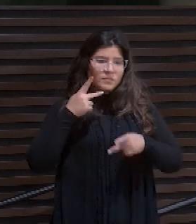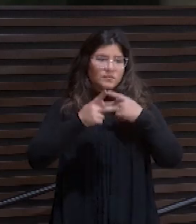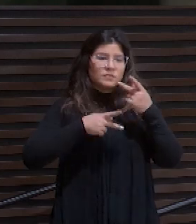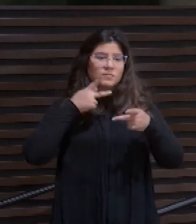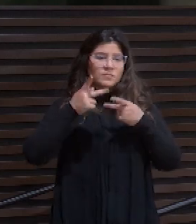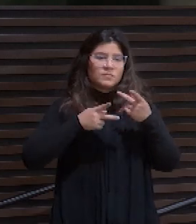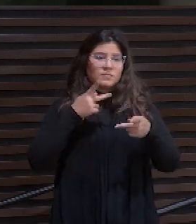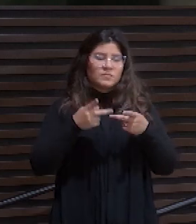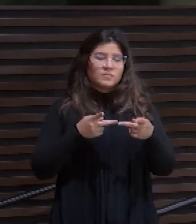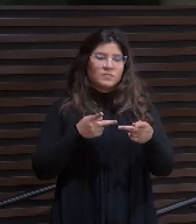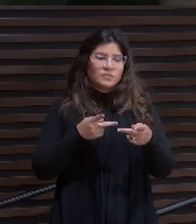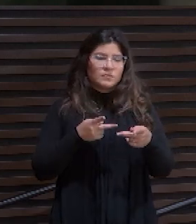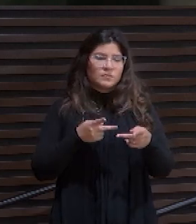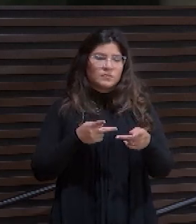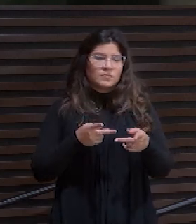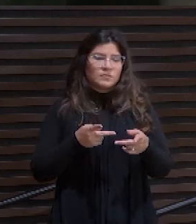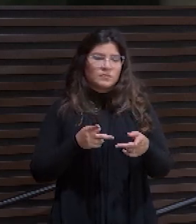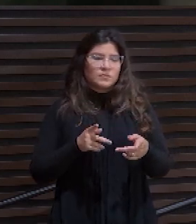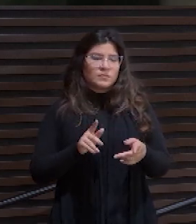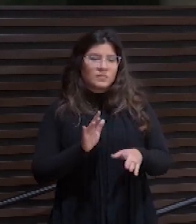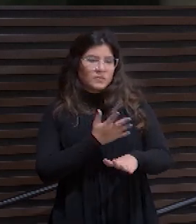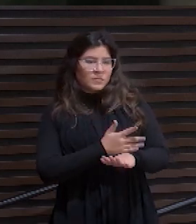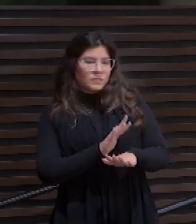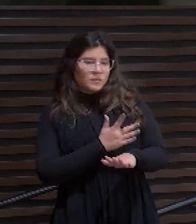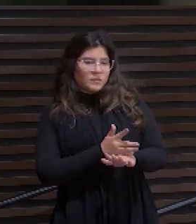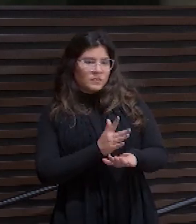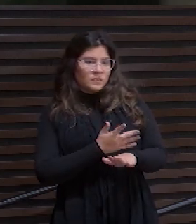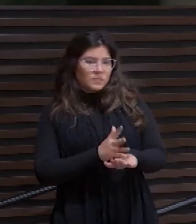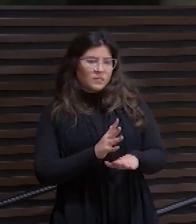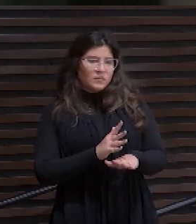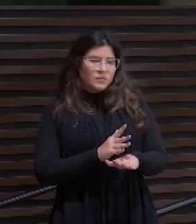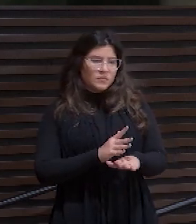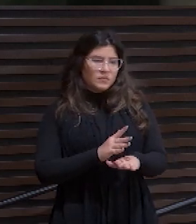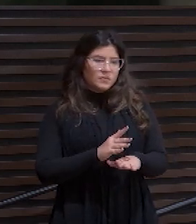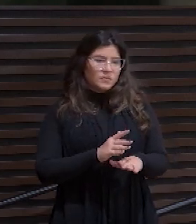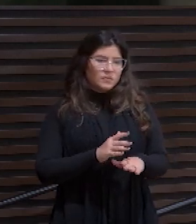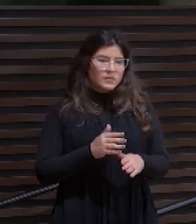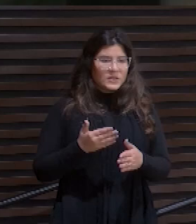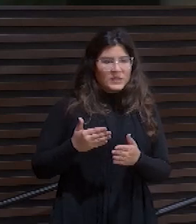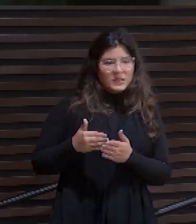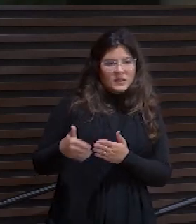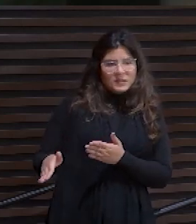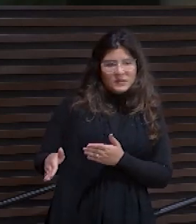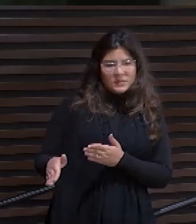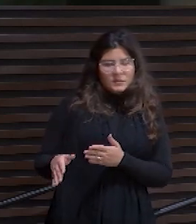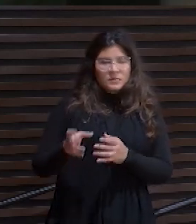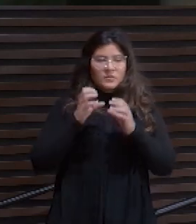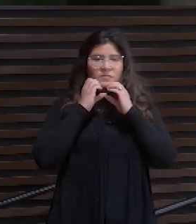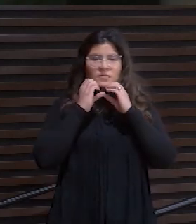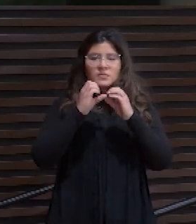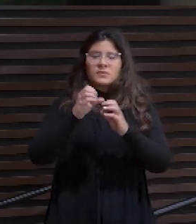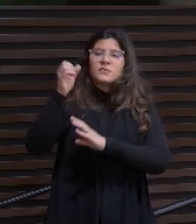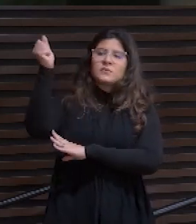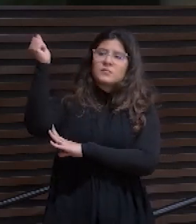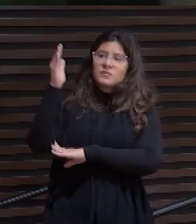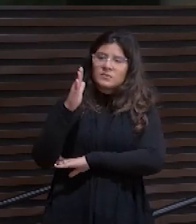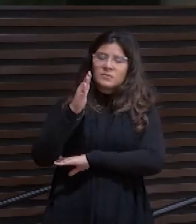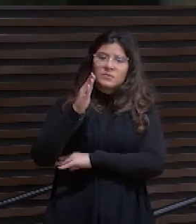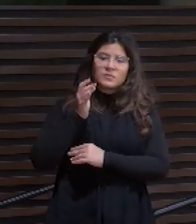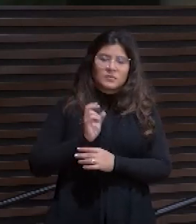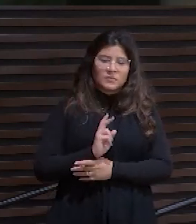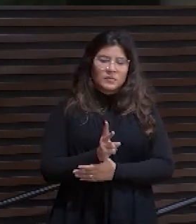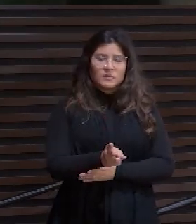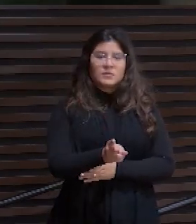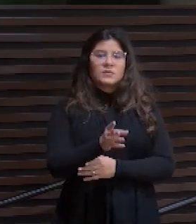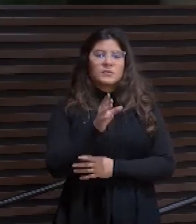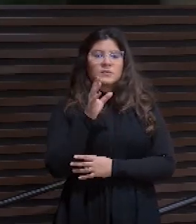aqui que a tendência natural do ser humano caído é rejeitar o evangelho da graça e continuar no vinho velho.